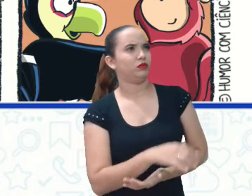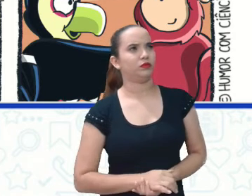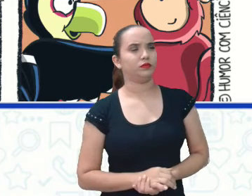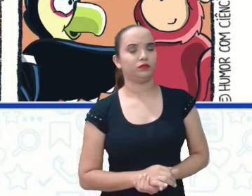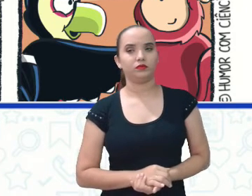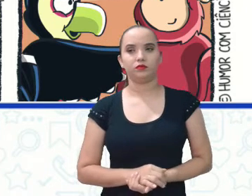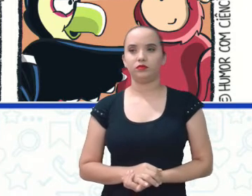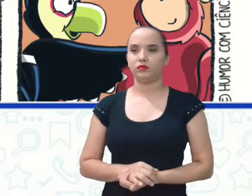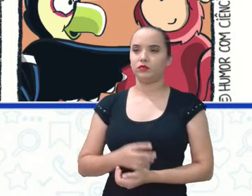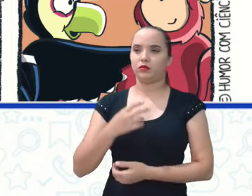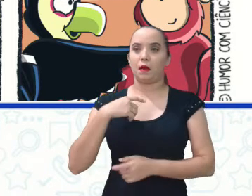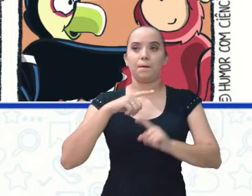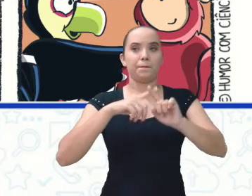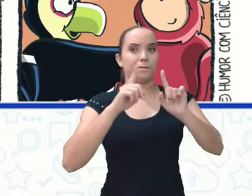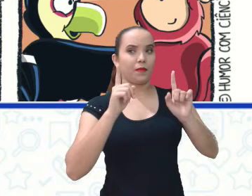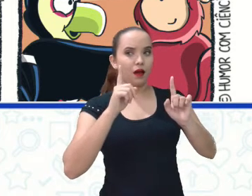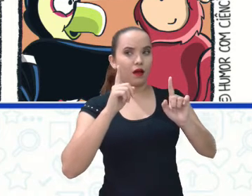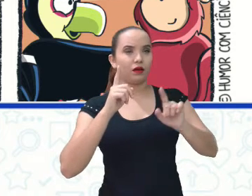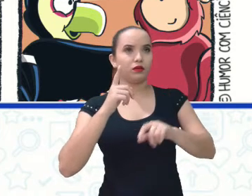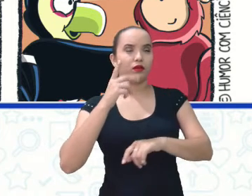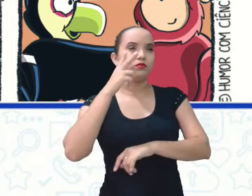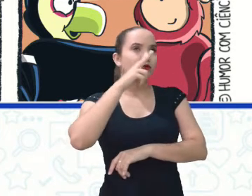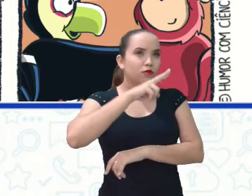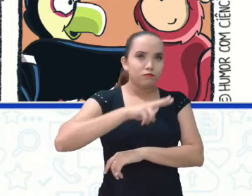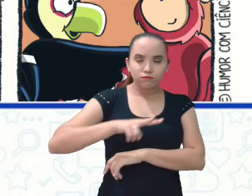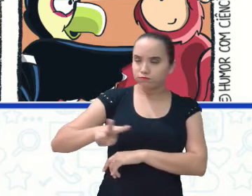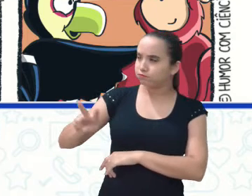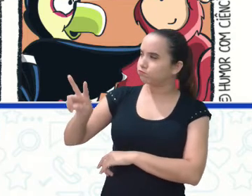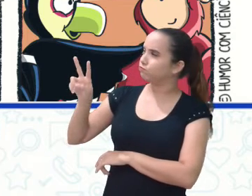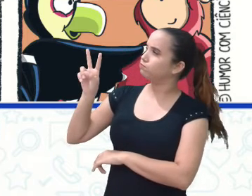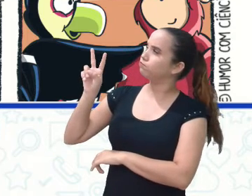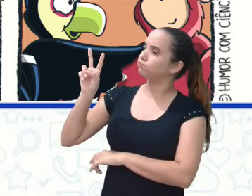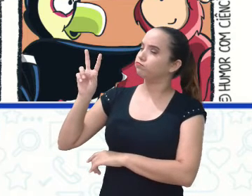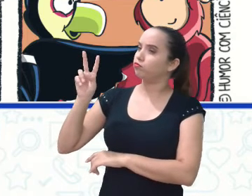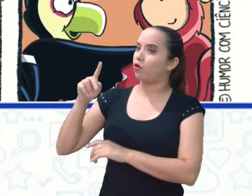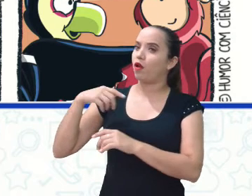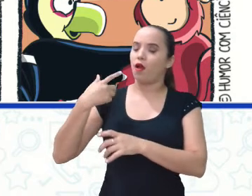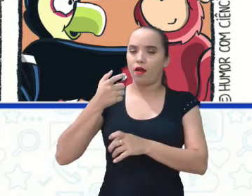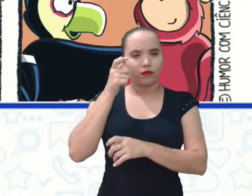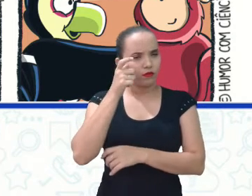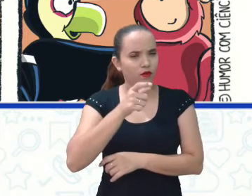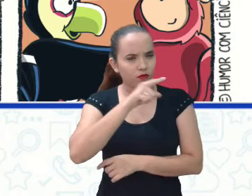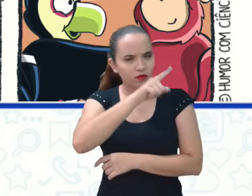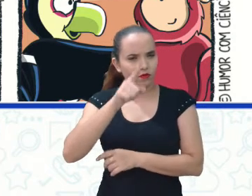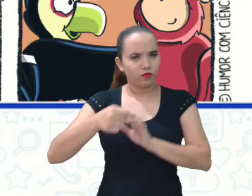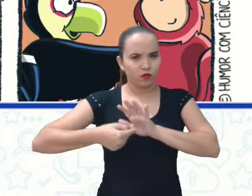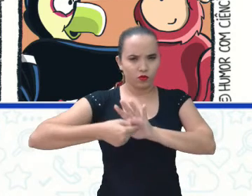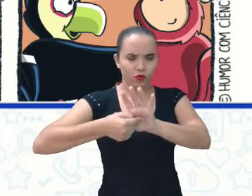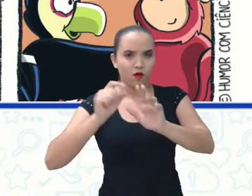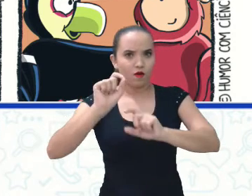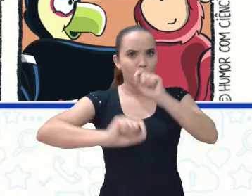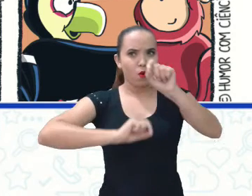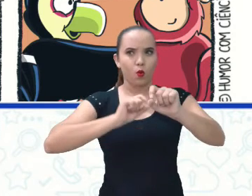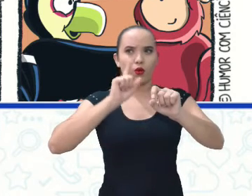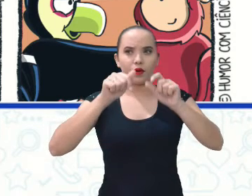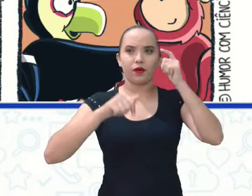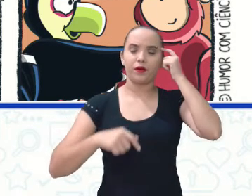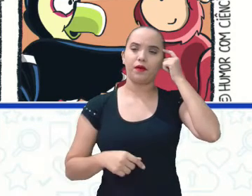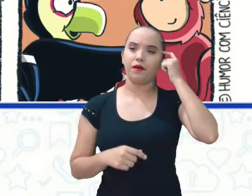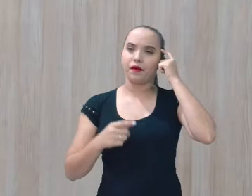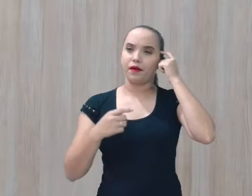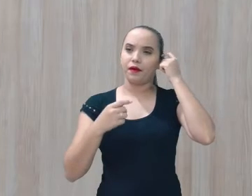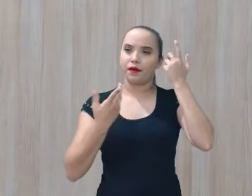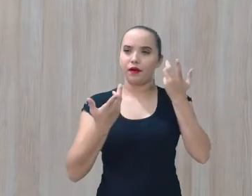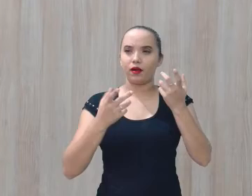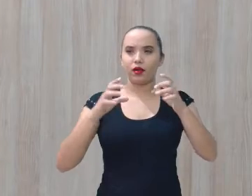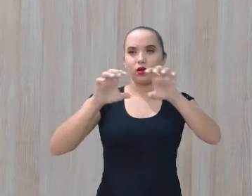Mas aí, quando ele olha, não é? É interessante trazer para vocês essa reflexão. Uma escultura ao